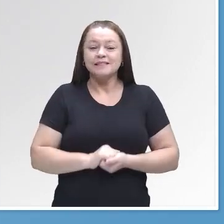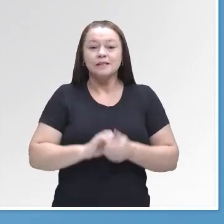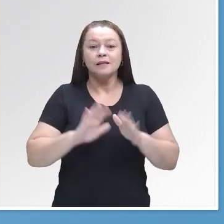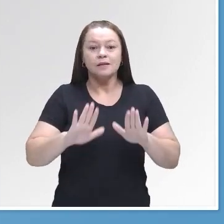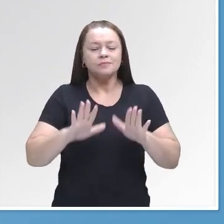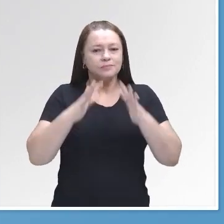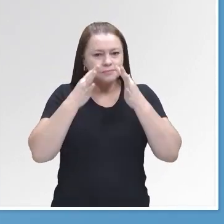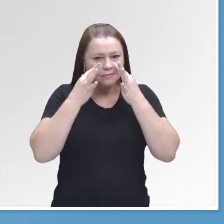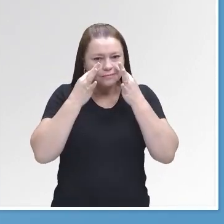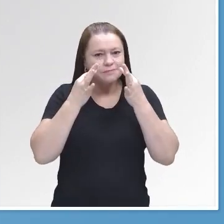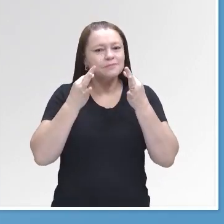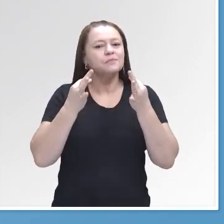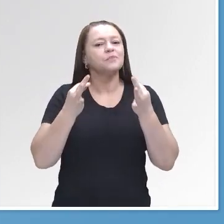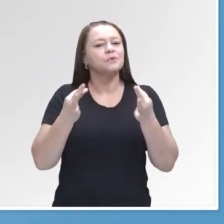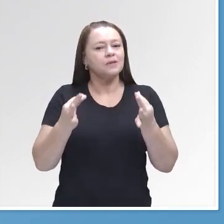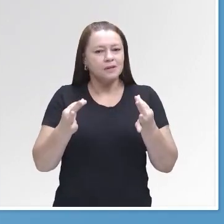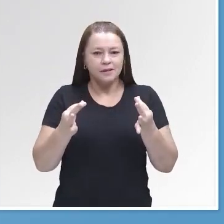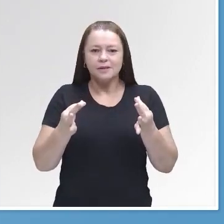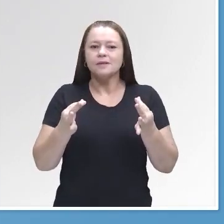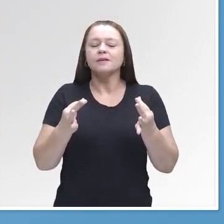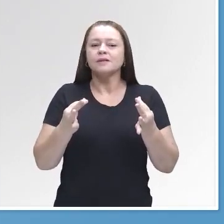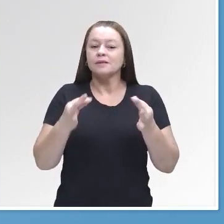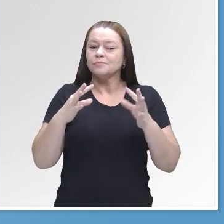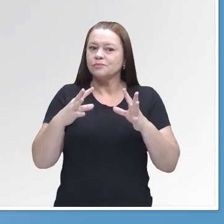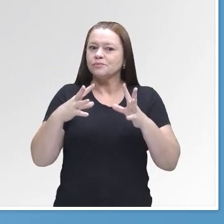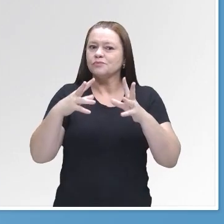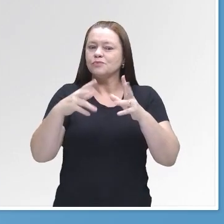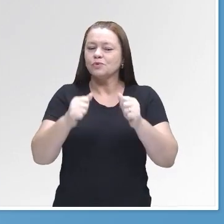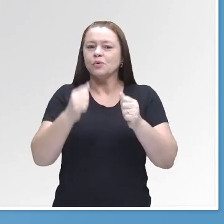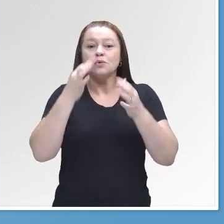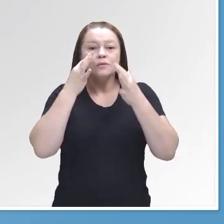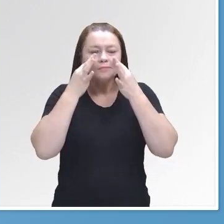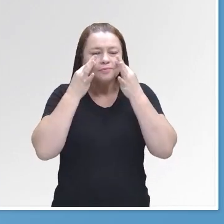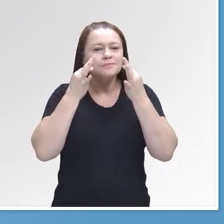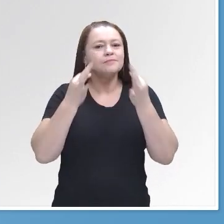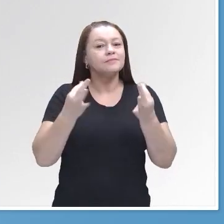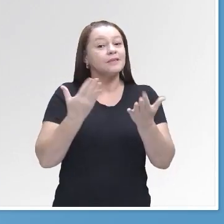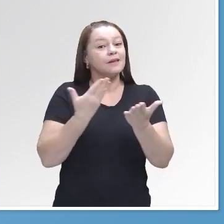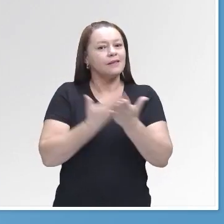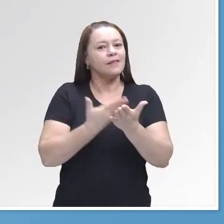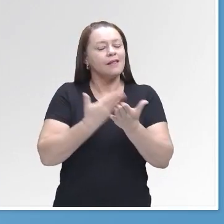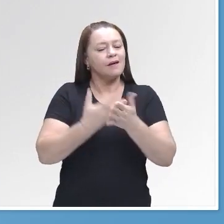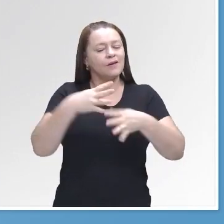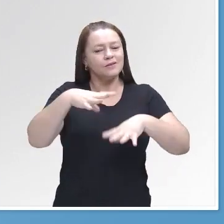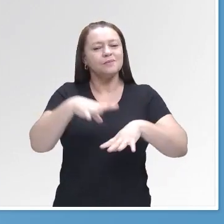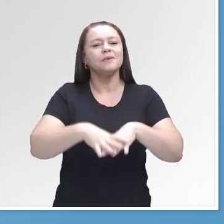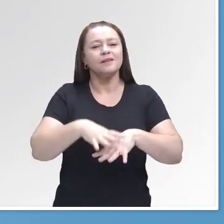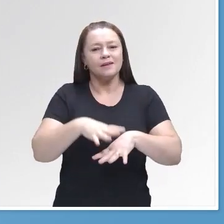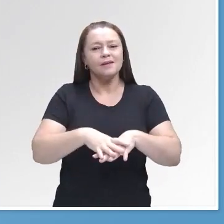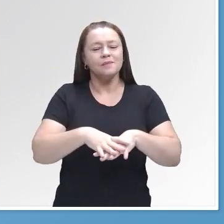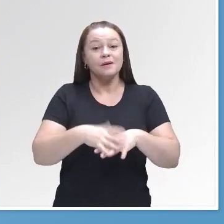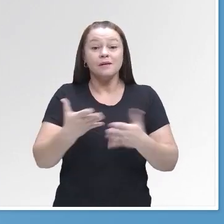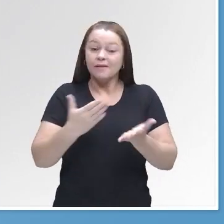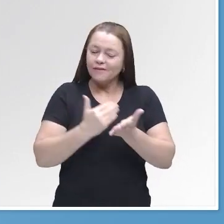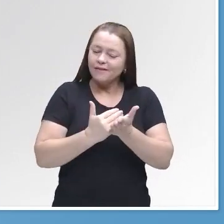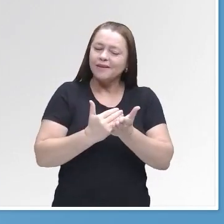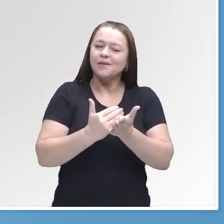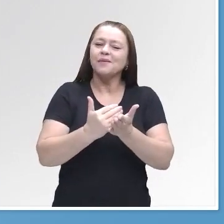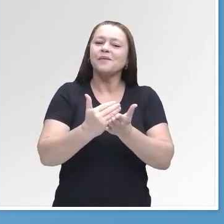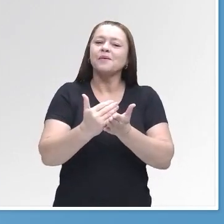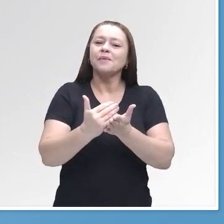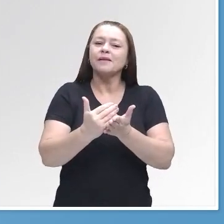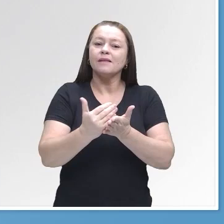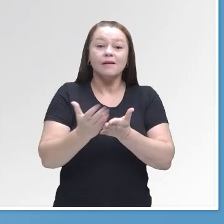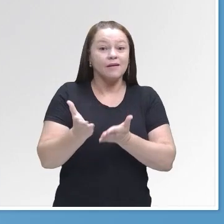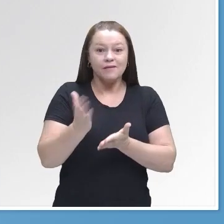muita atenção, todos prestando atenção na aula de matemática que vai começar.